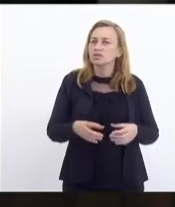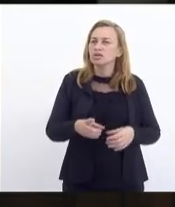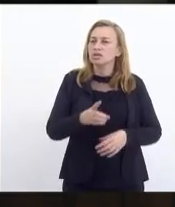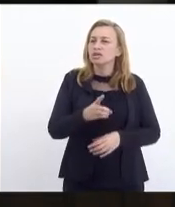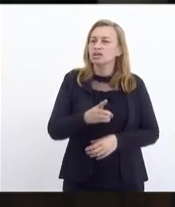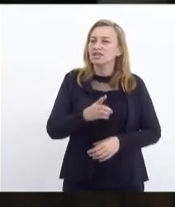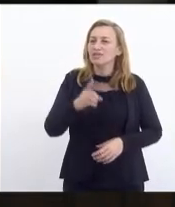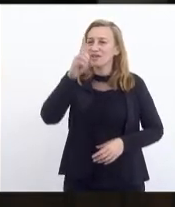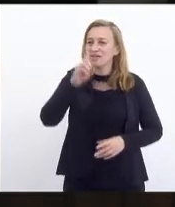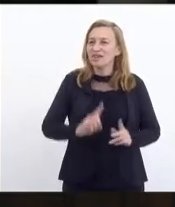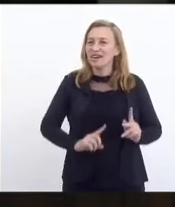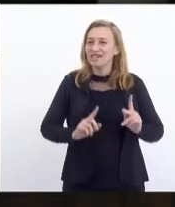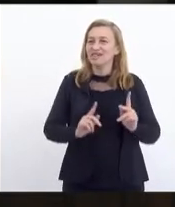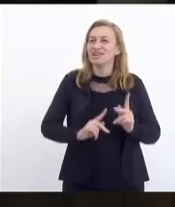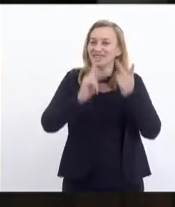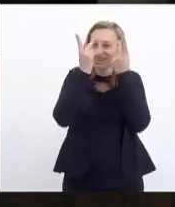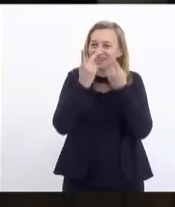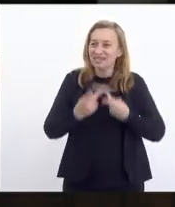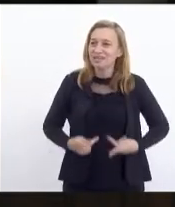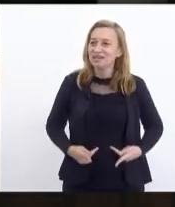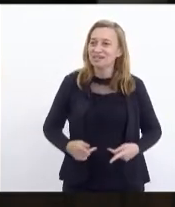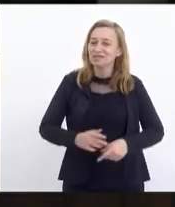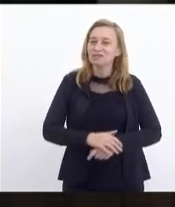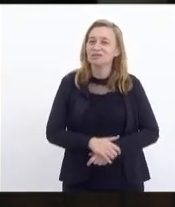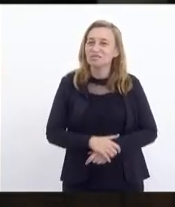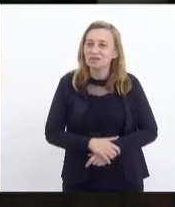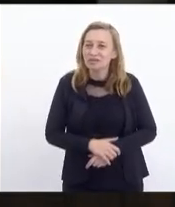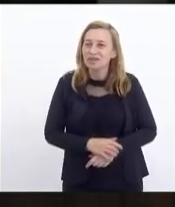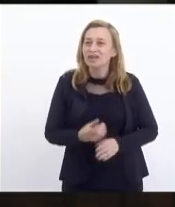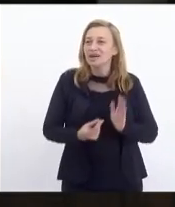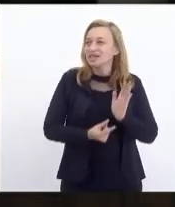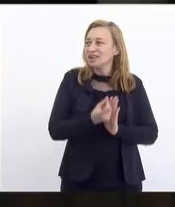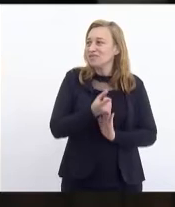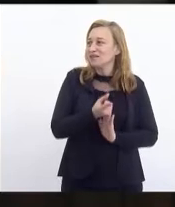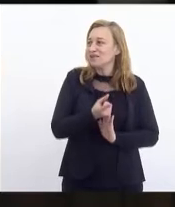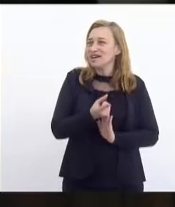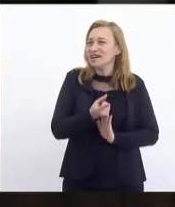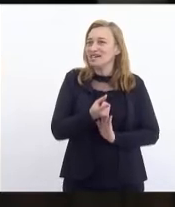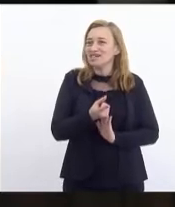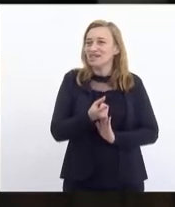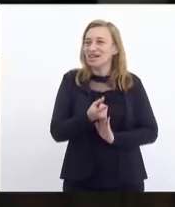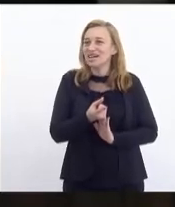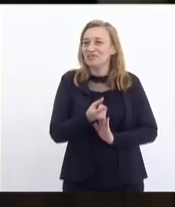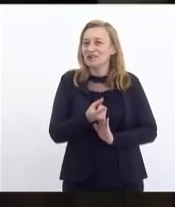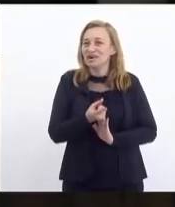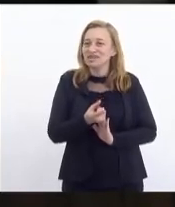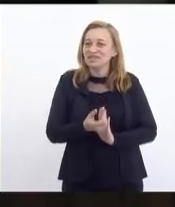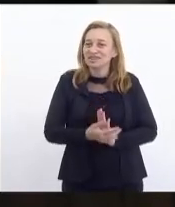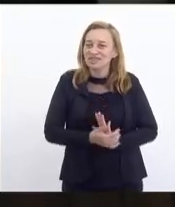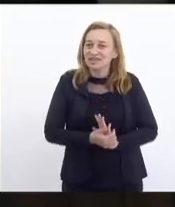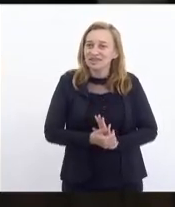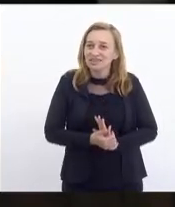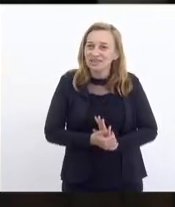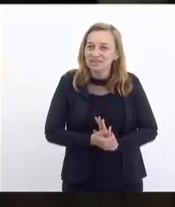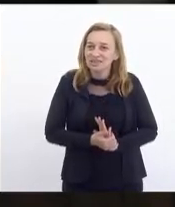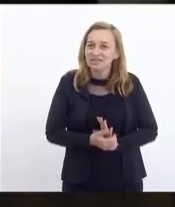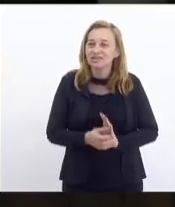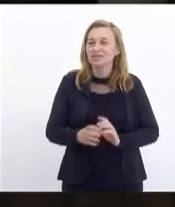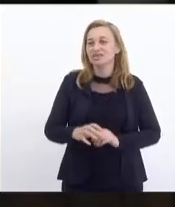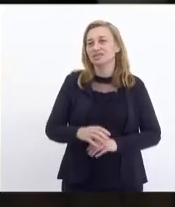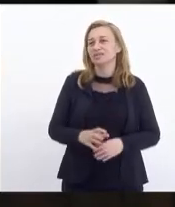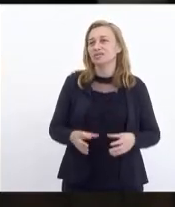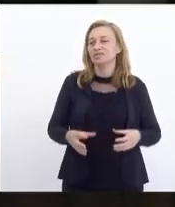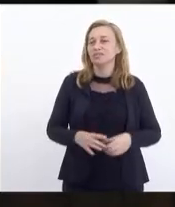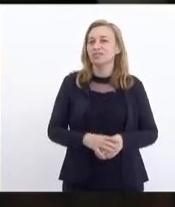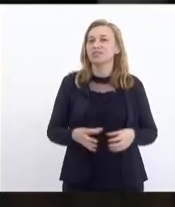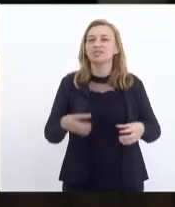Humanos, Cidadania, Economia, Indústria e Comércio e Orçamento. Para emitir parecer pela Comissão de Defesa da Cidadania,